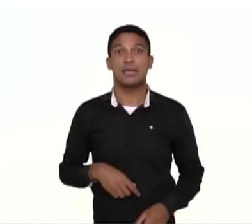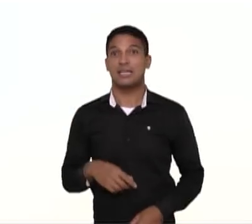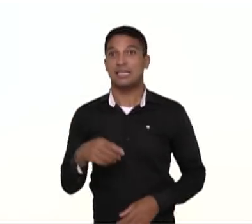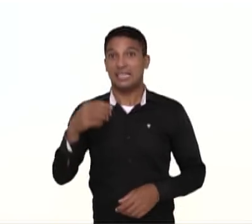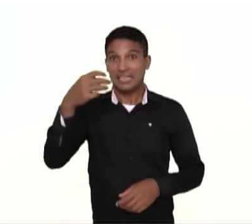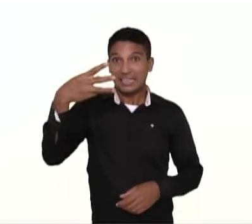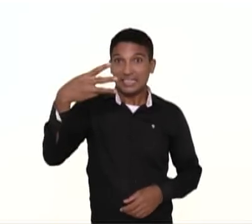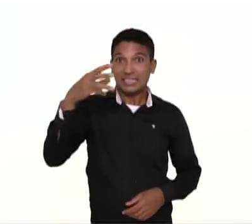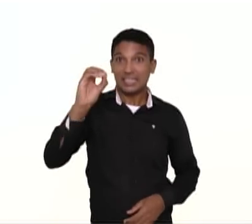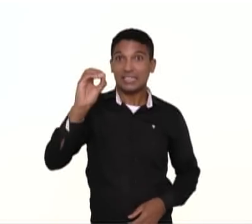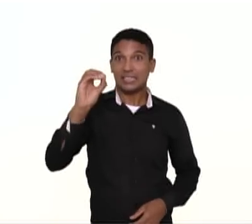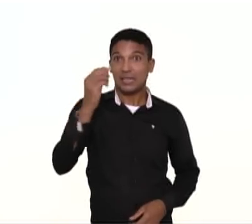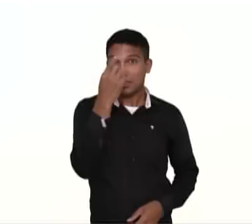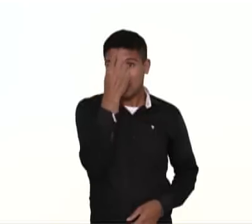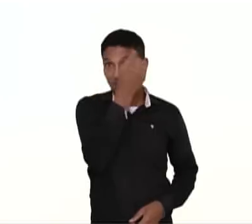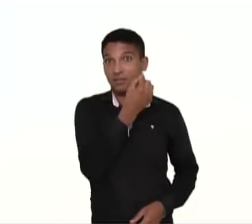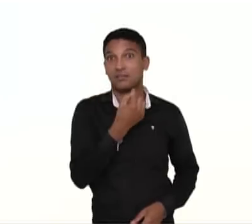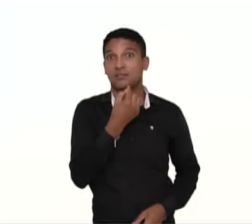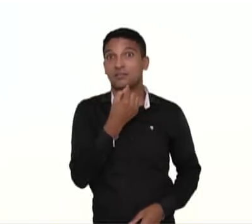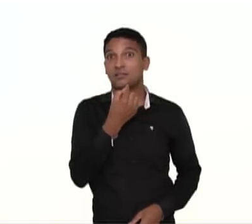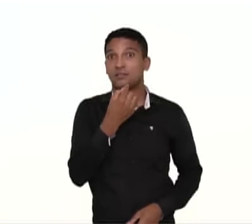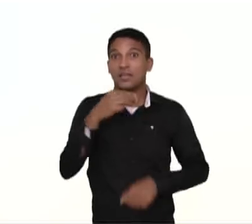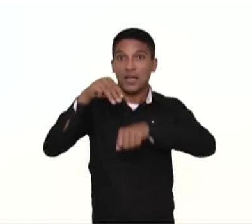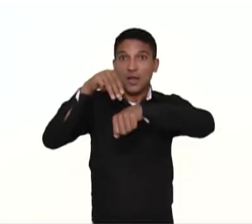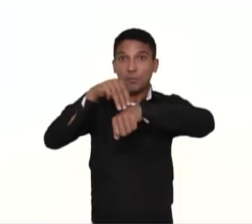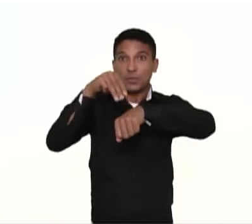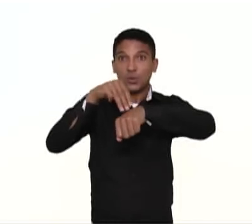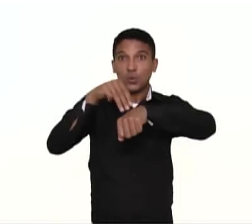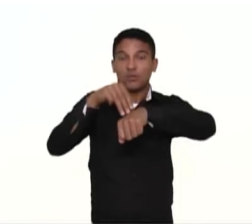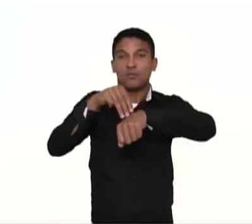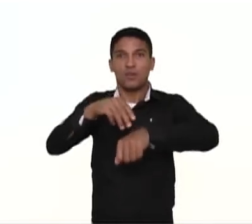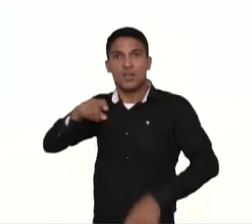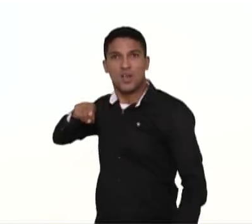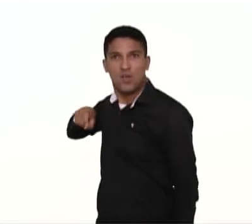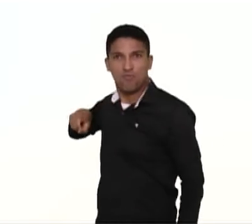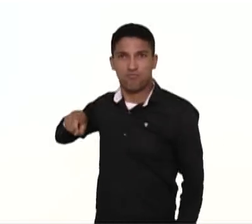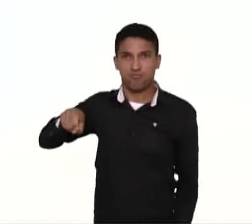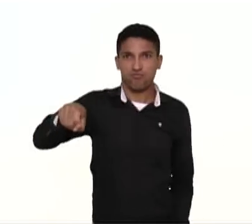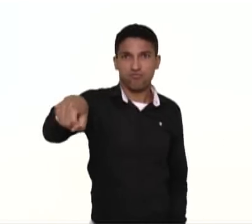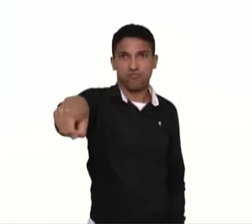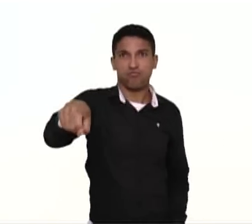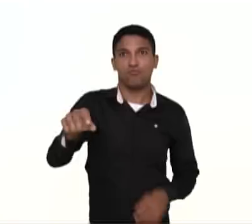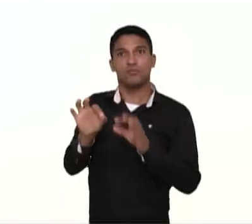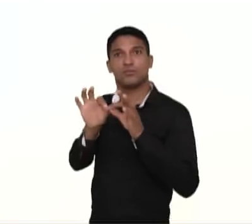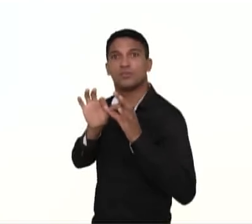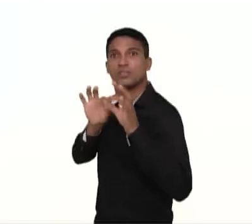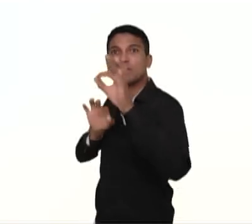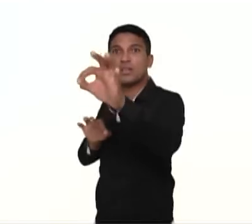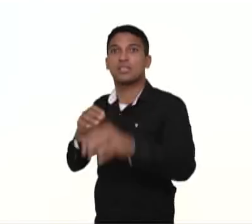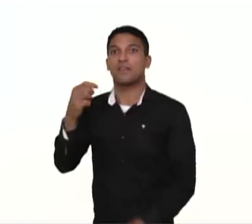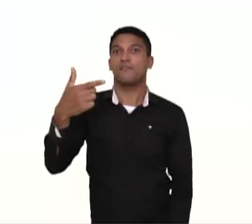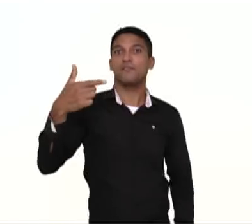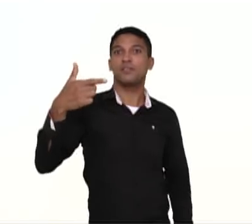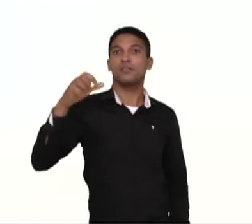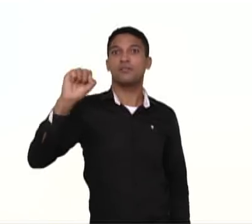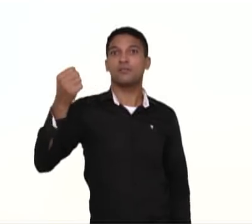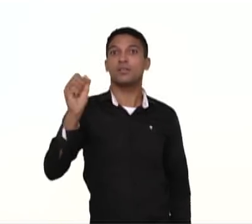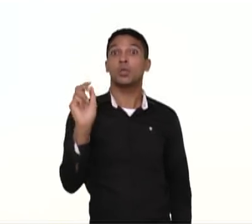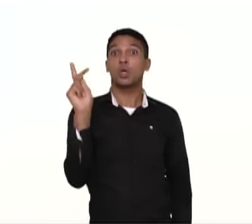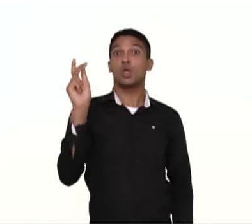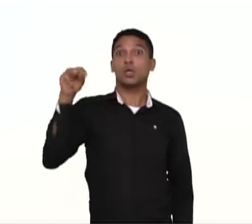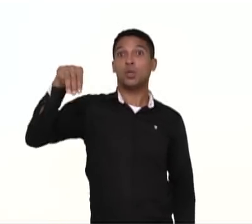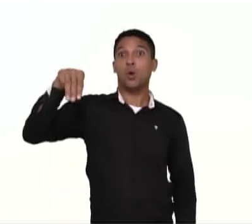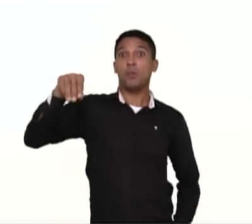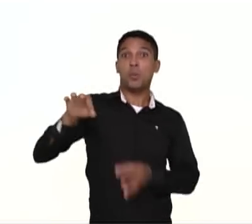30 minutos, percorrendo uma distância de 28 quilômetros. Né? Qual é